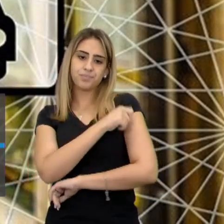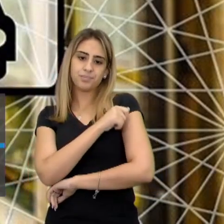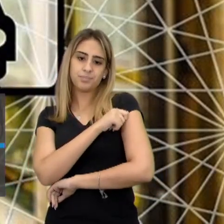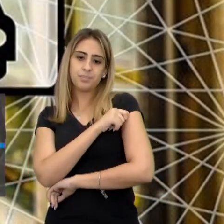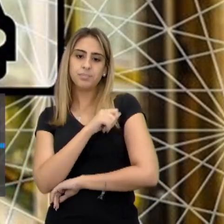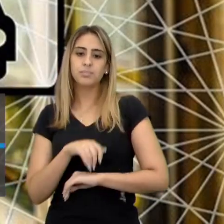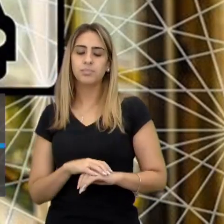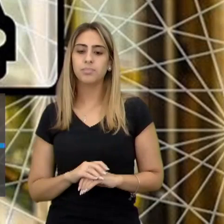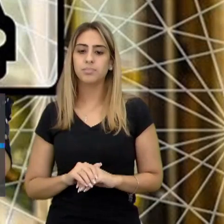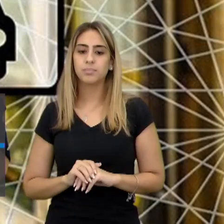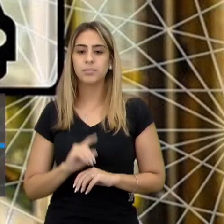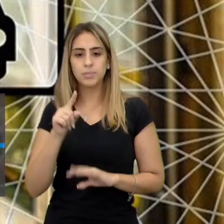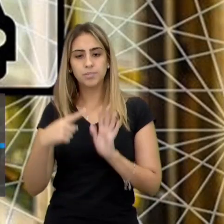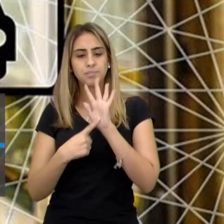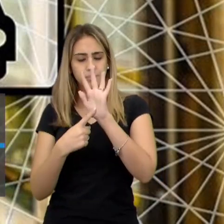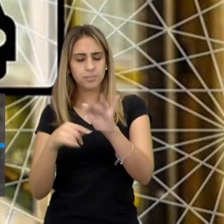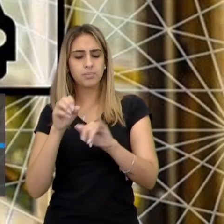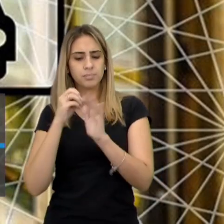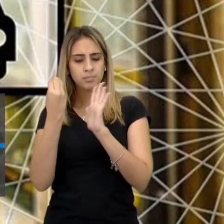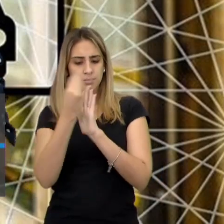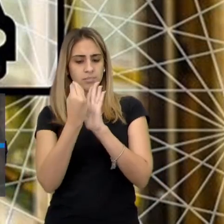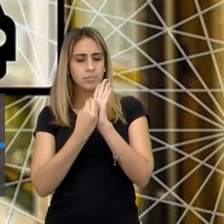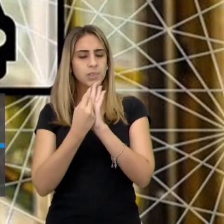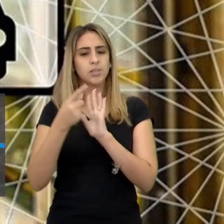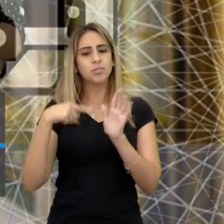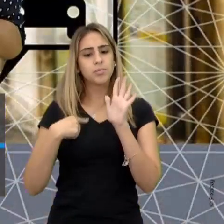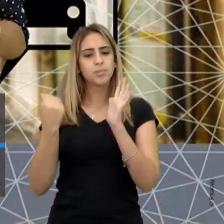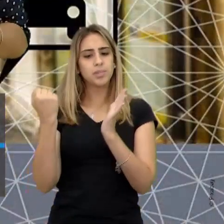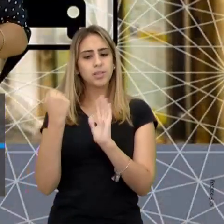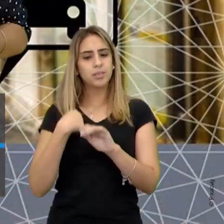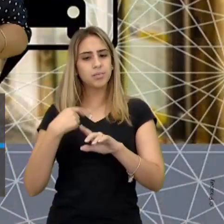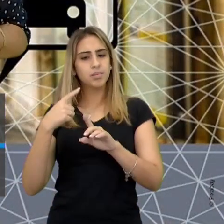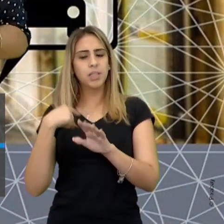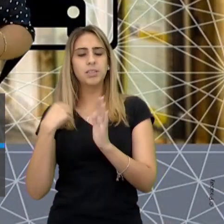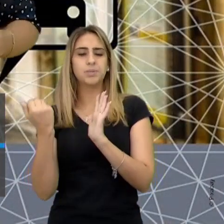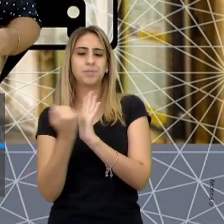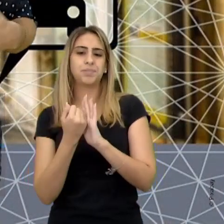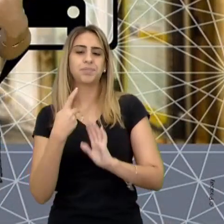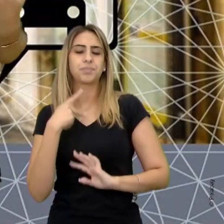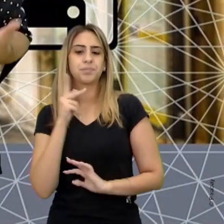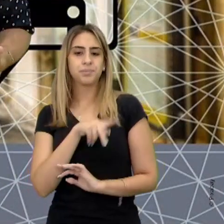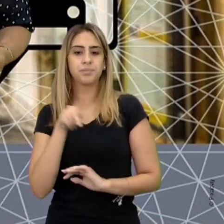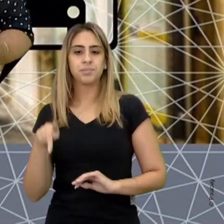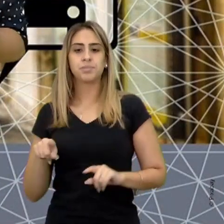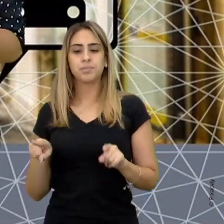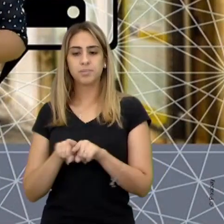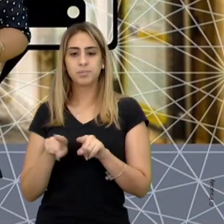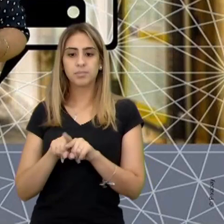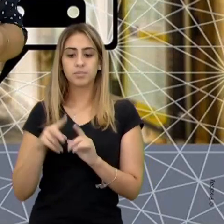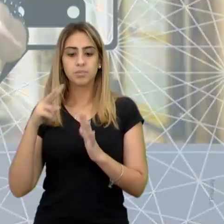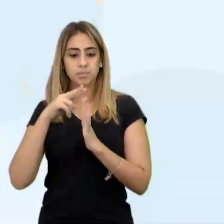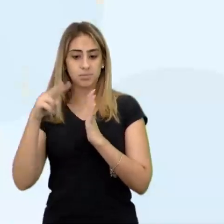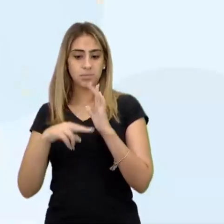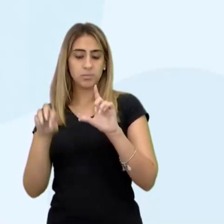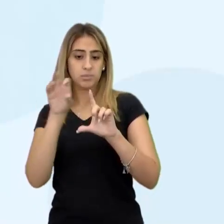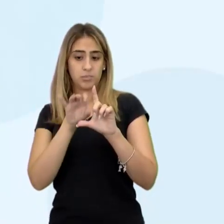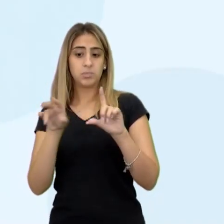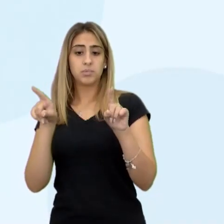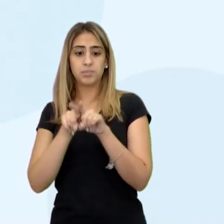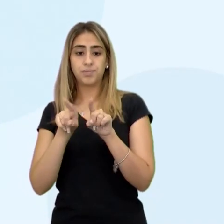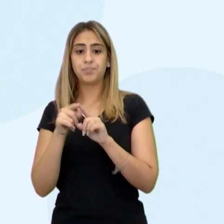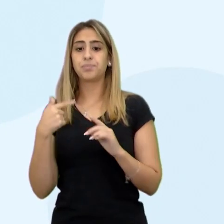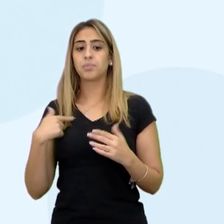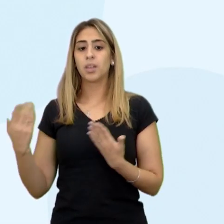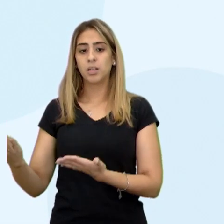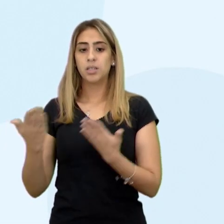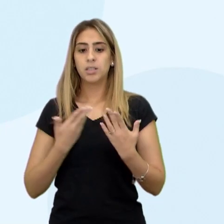também. Monta a sua exposição e Sim. depois marca o professor, tá? Próxima imagem, pra gente exercitar mais um pouquinho de leitura de imagem. Gente, eu